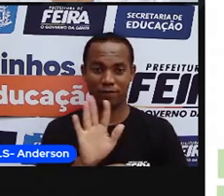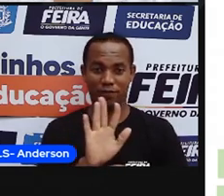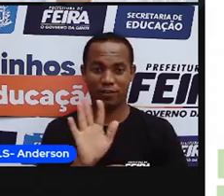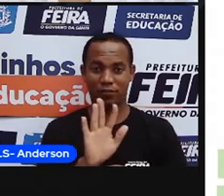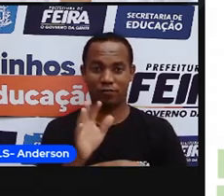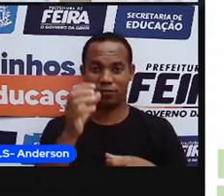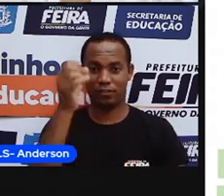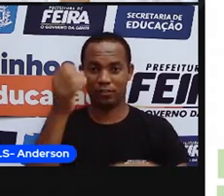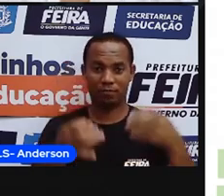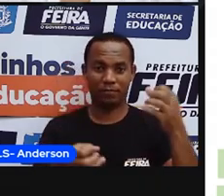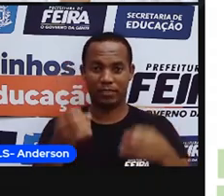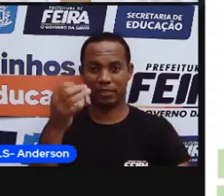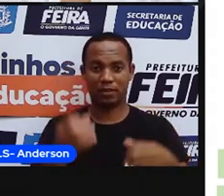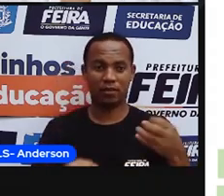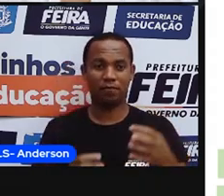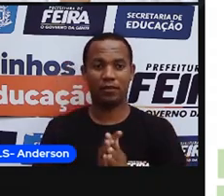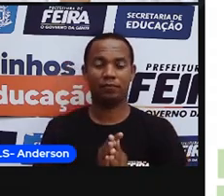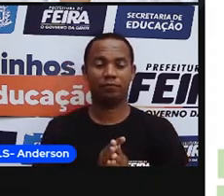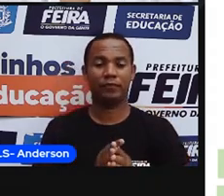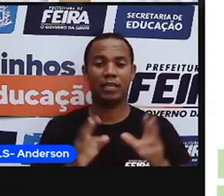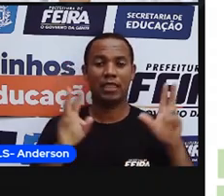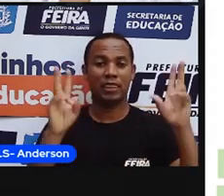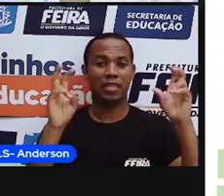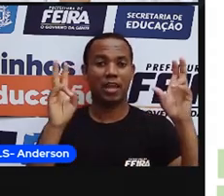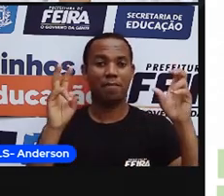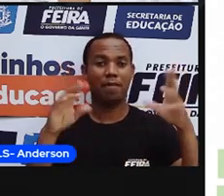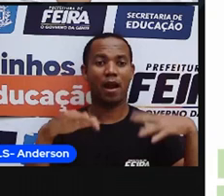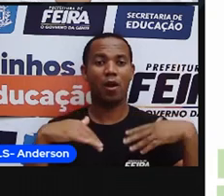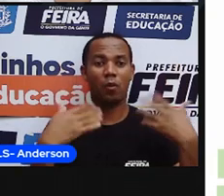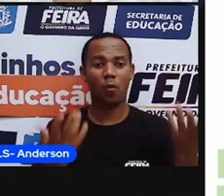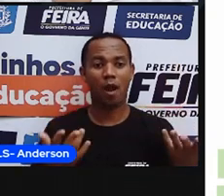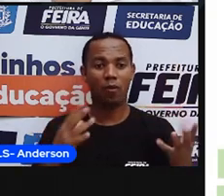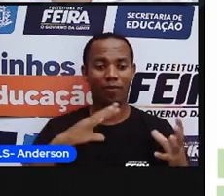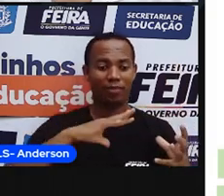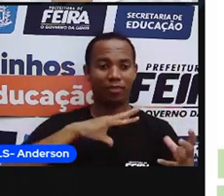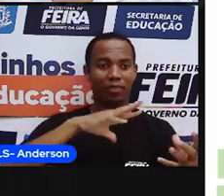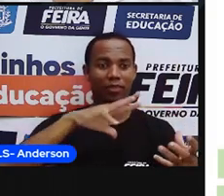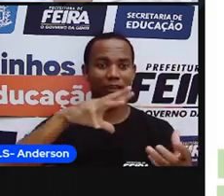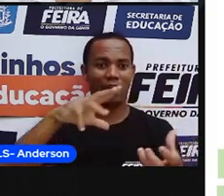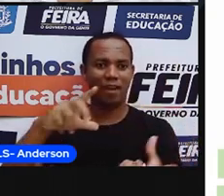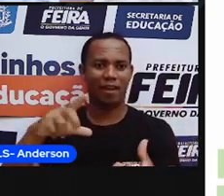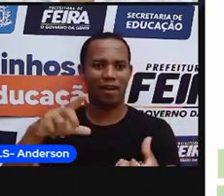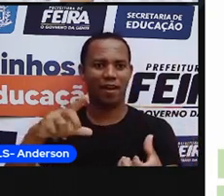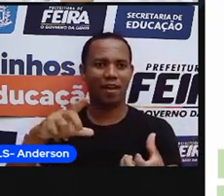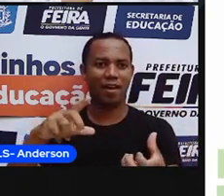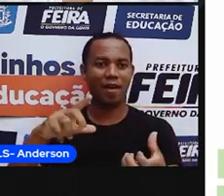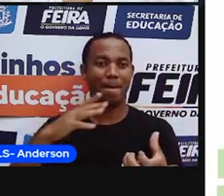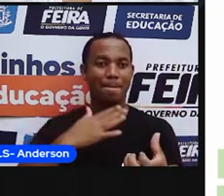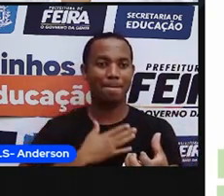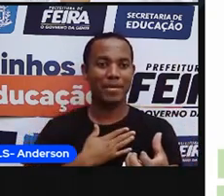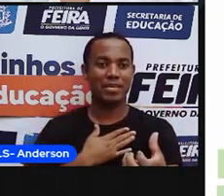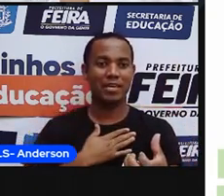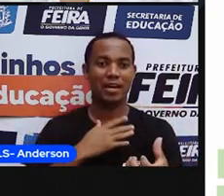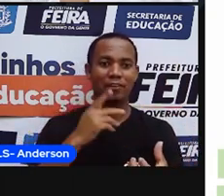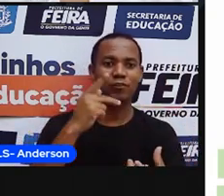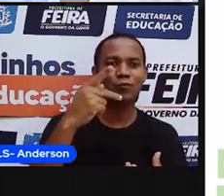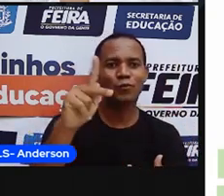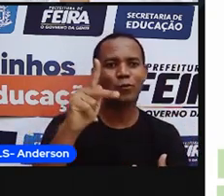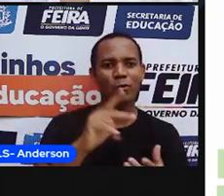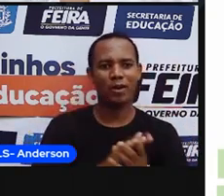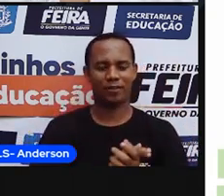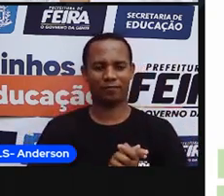explicações. Olha só que tema bacana: Terra, nosso planeta! Você sabia que o